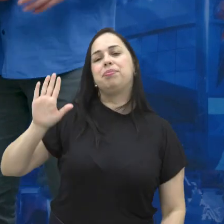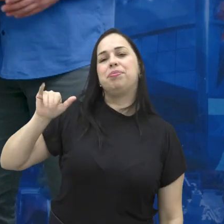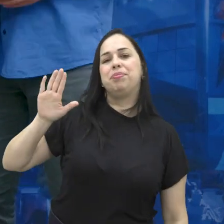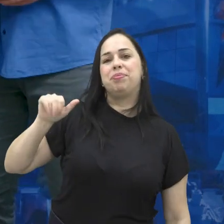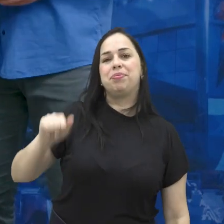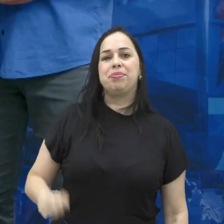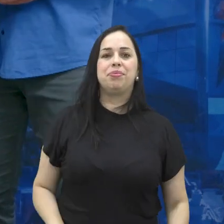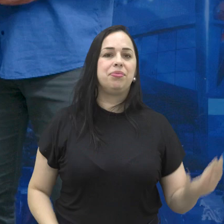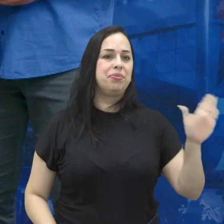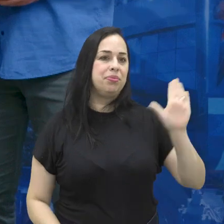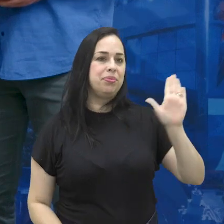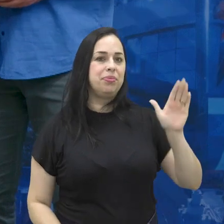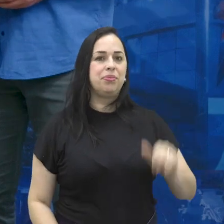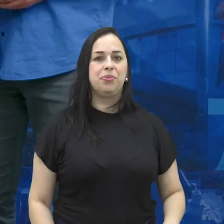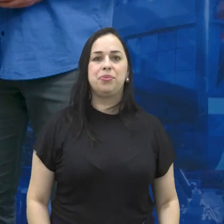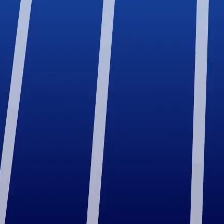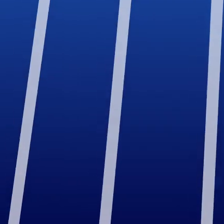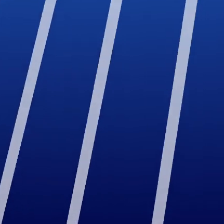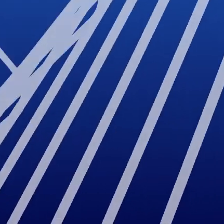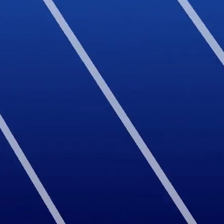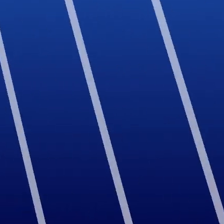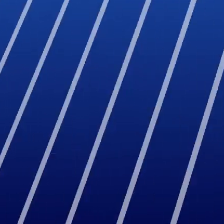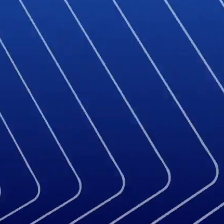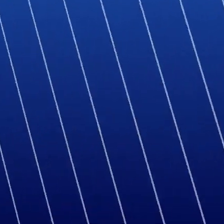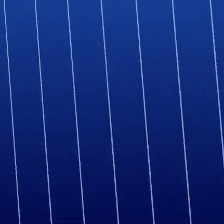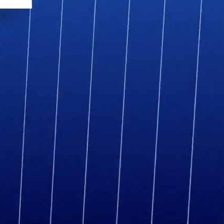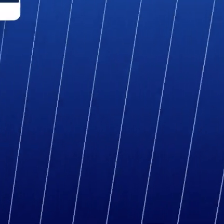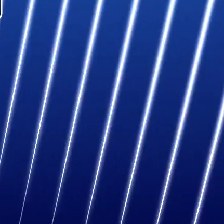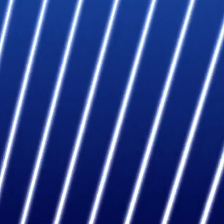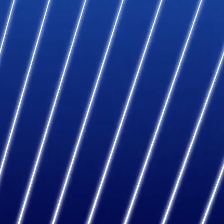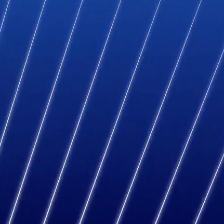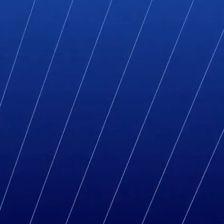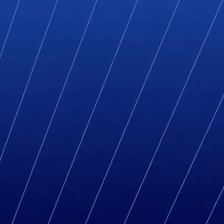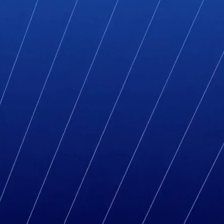uma próxima. Tchau, tchau. Obrigado.